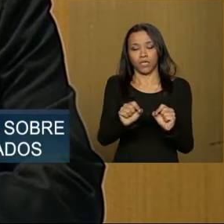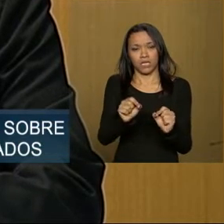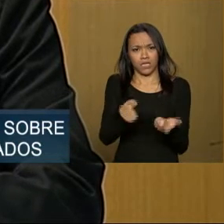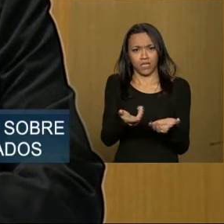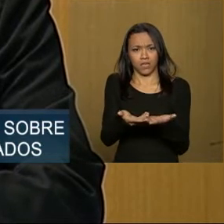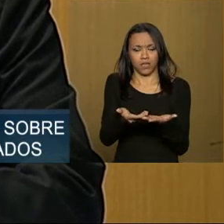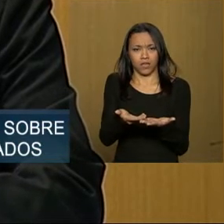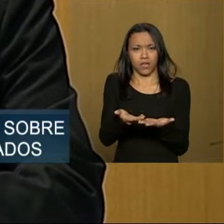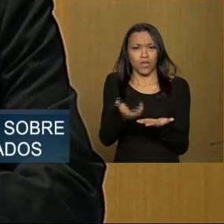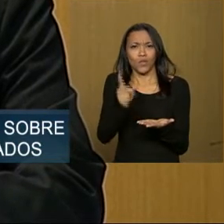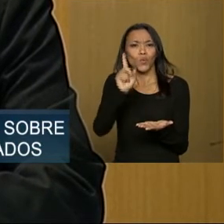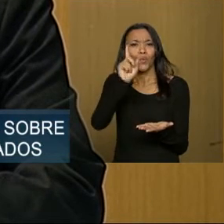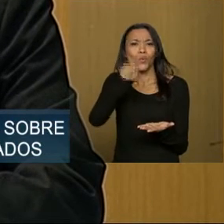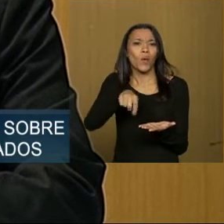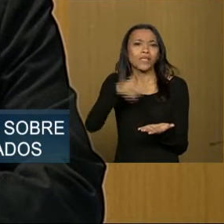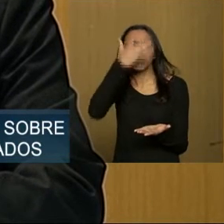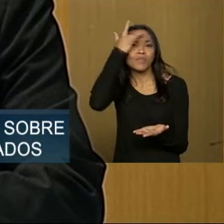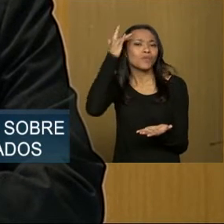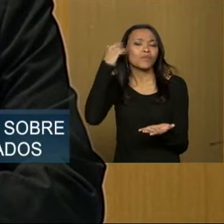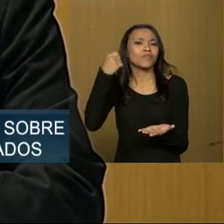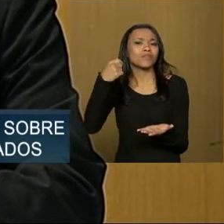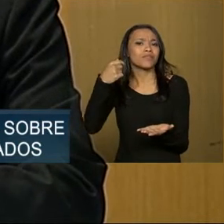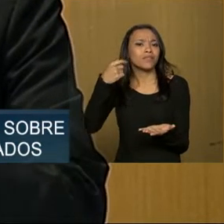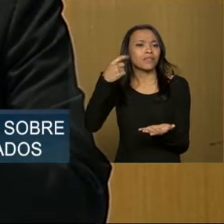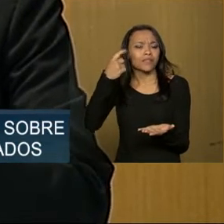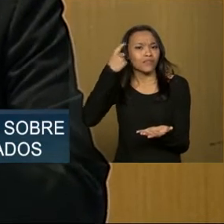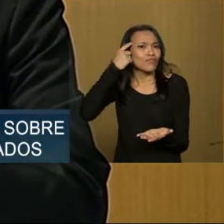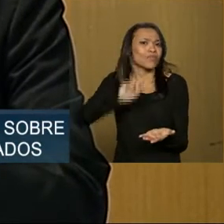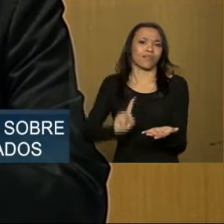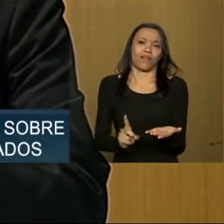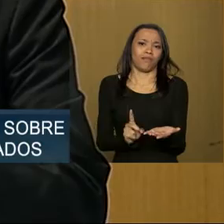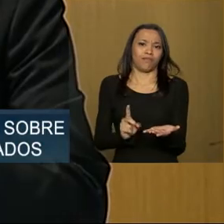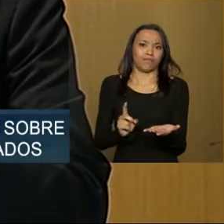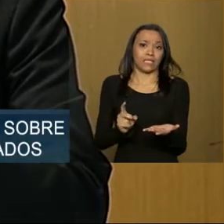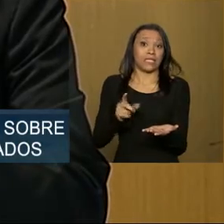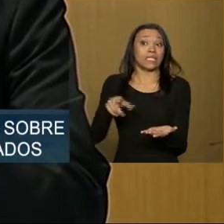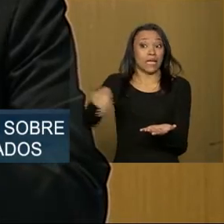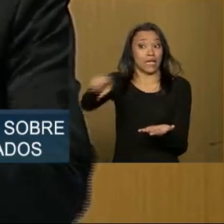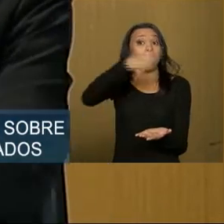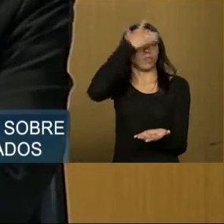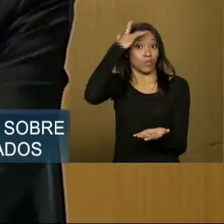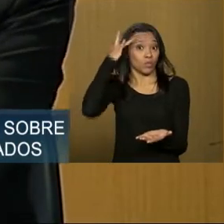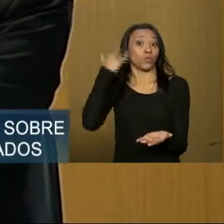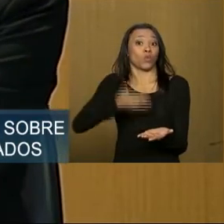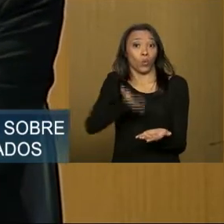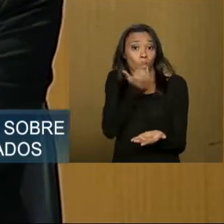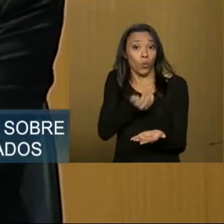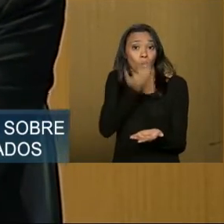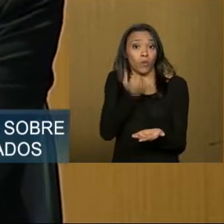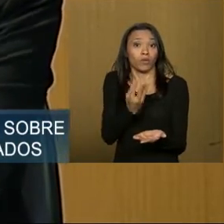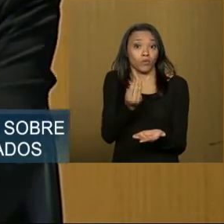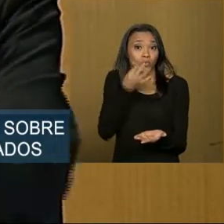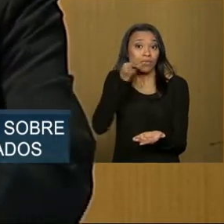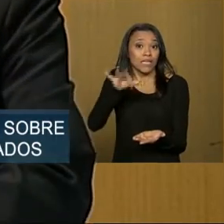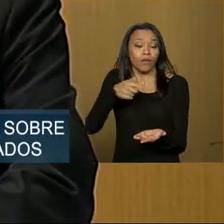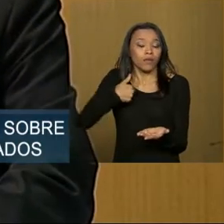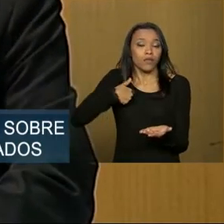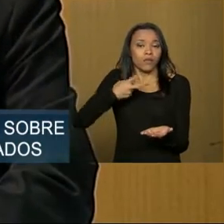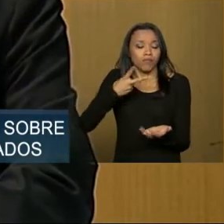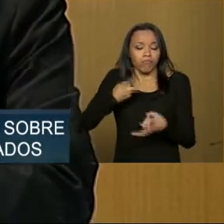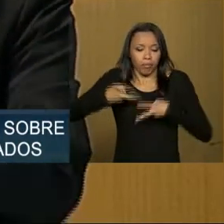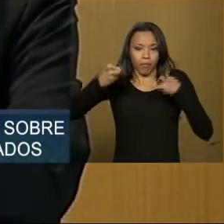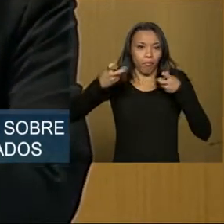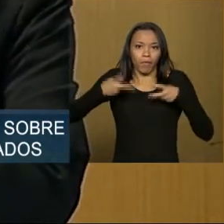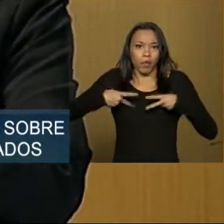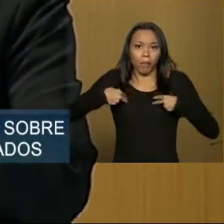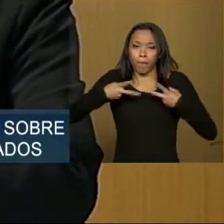uma percepção real, né? As pessoas estão consumindo mais sal e não se percebem consumindo sal. Então,